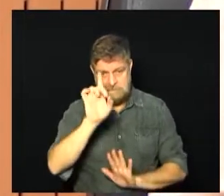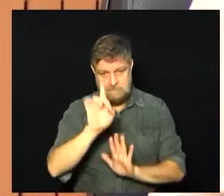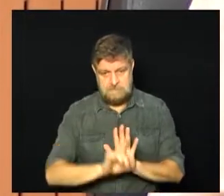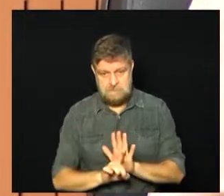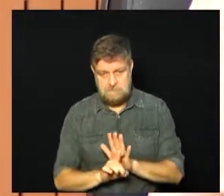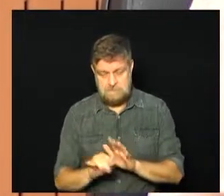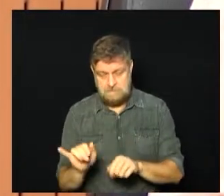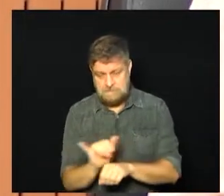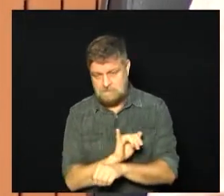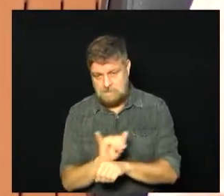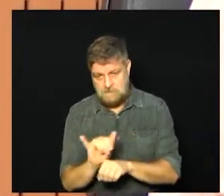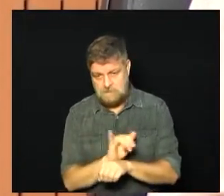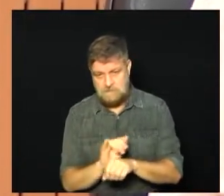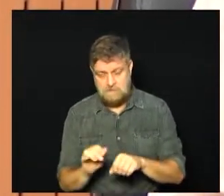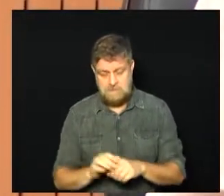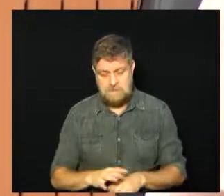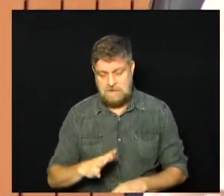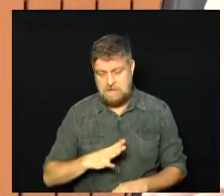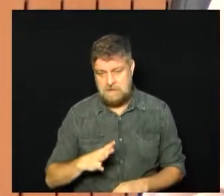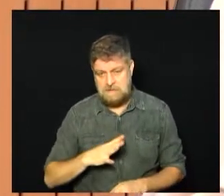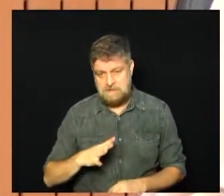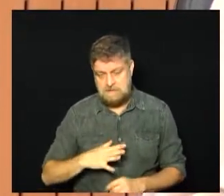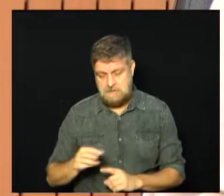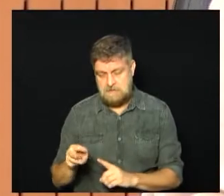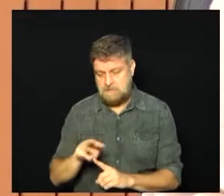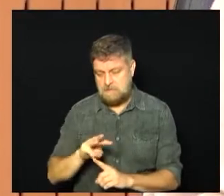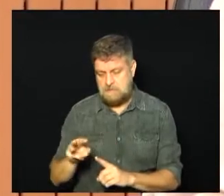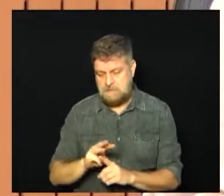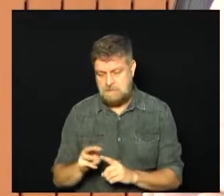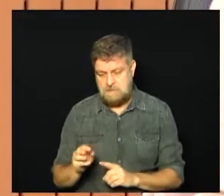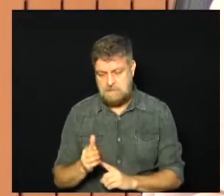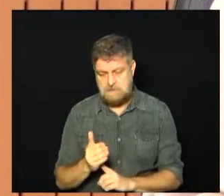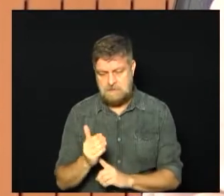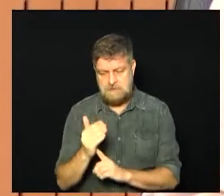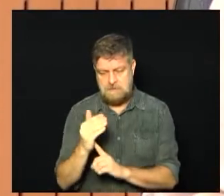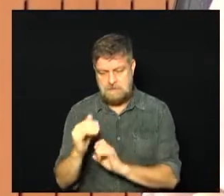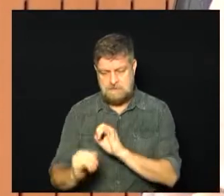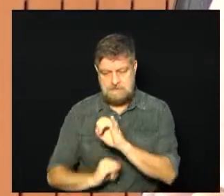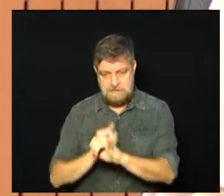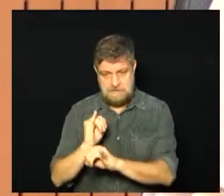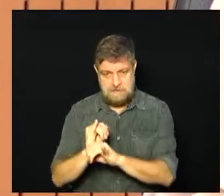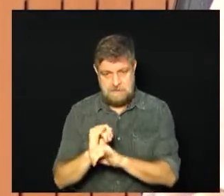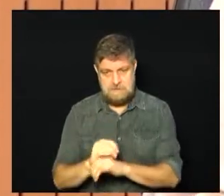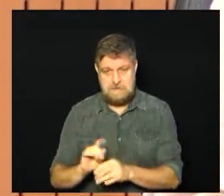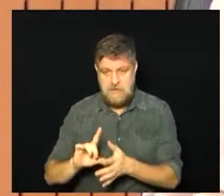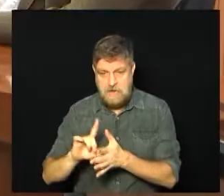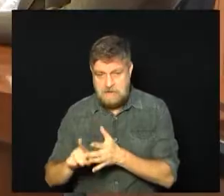da INDEC, para ela poder fazer a sua exposição. Depois a gente continua com a mesa aqui.